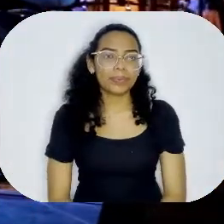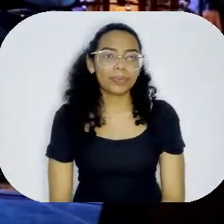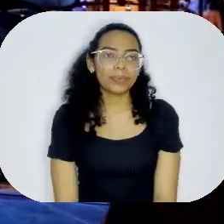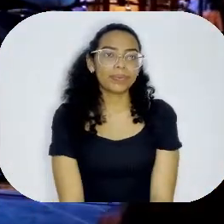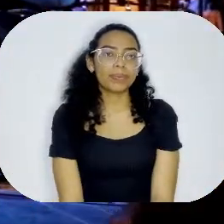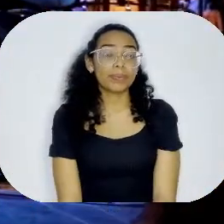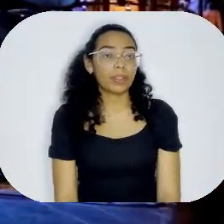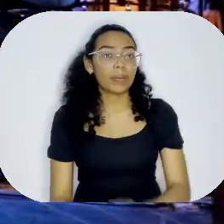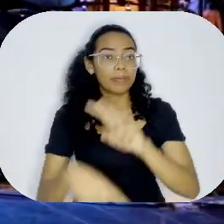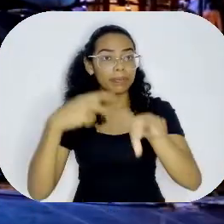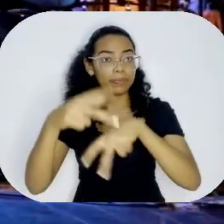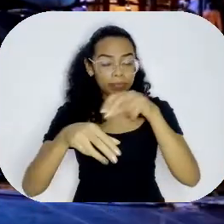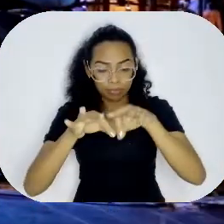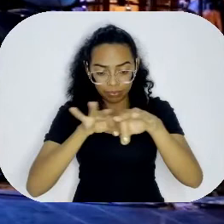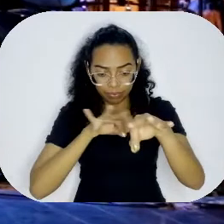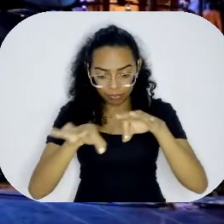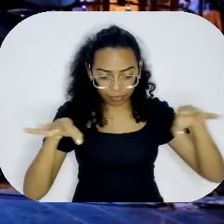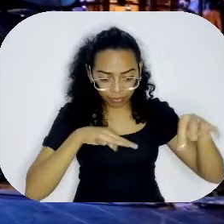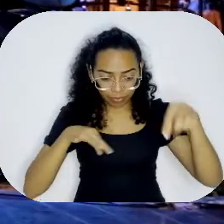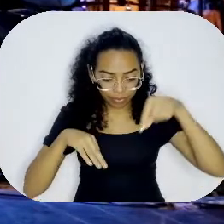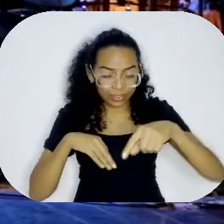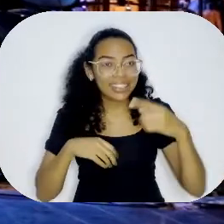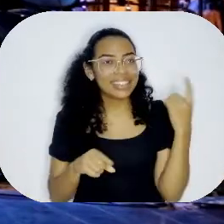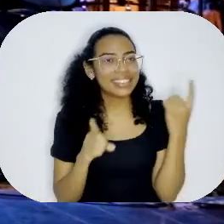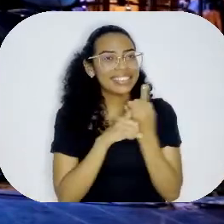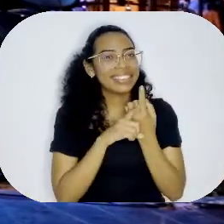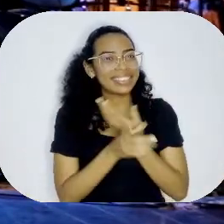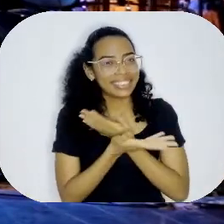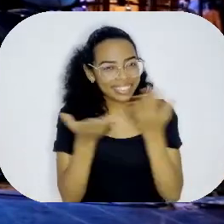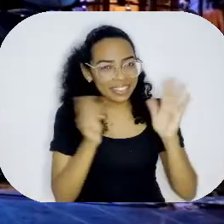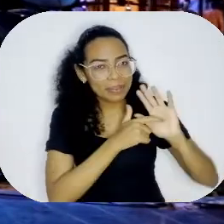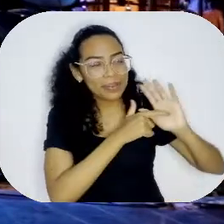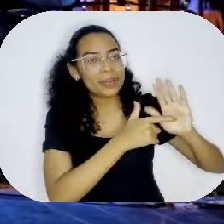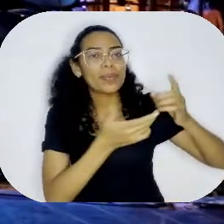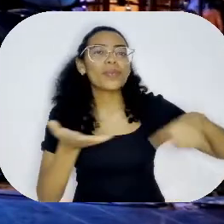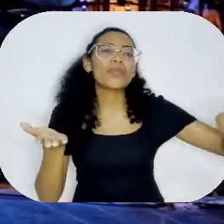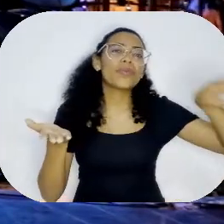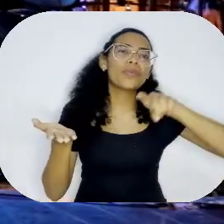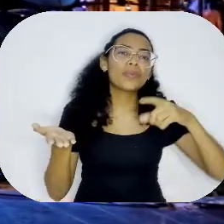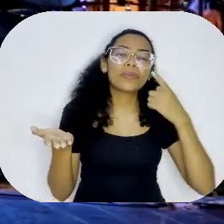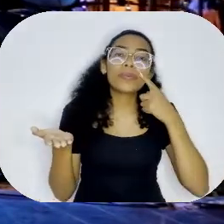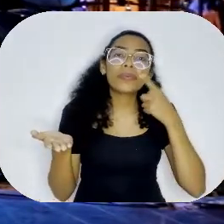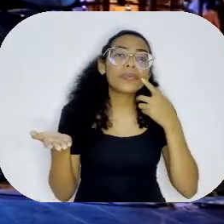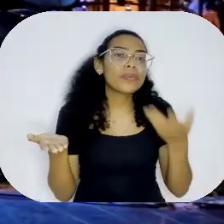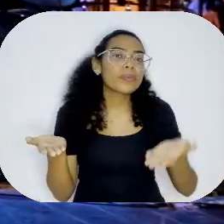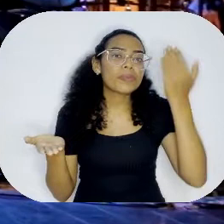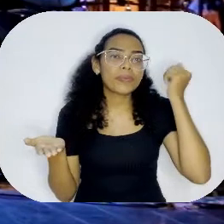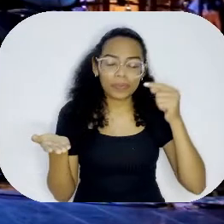Rapaz, gente, eu vou abrir aqui porque é o seguinte, é um encontro, um ensaio interativo, né? Vou mostrar aqui no encontro aqui.